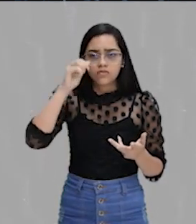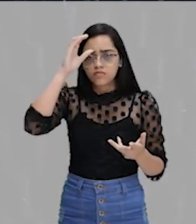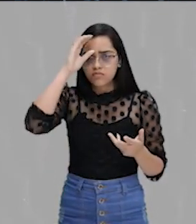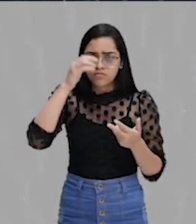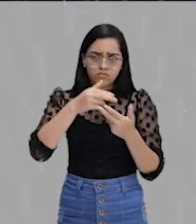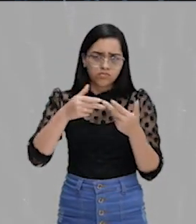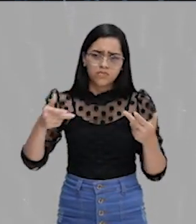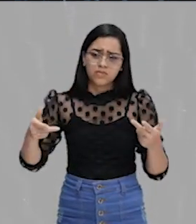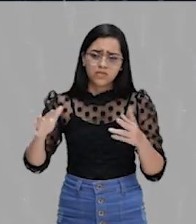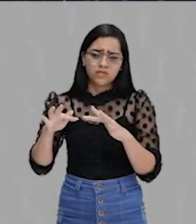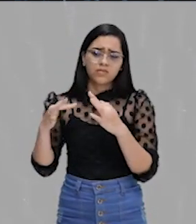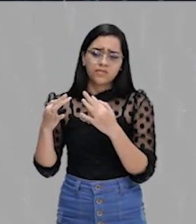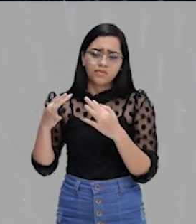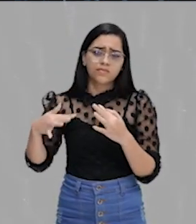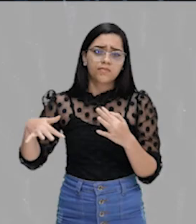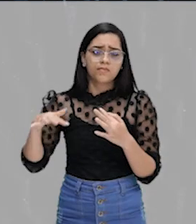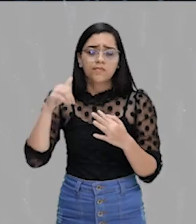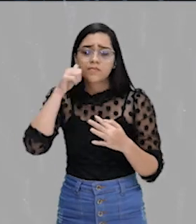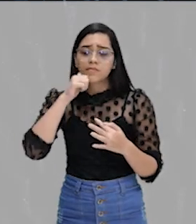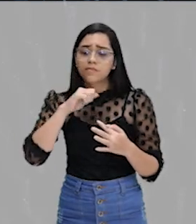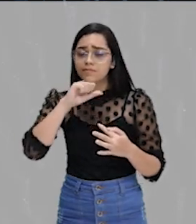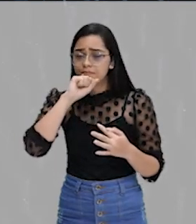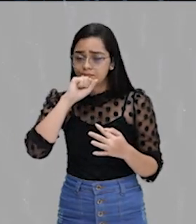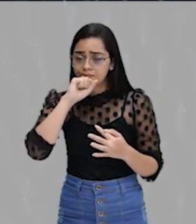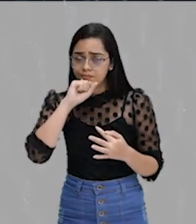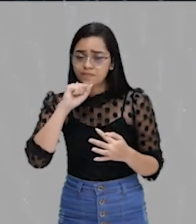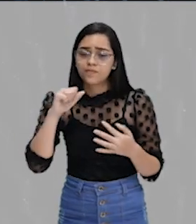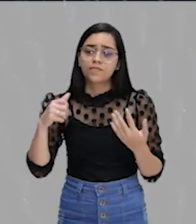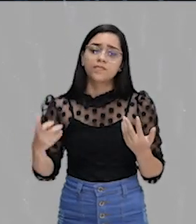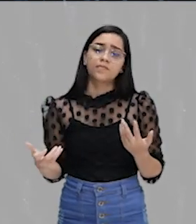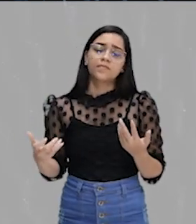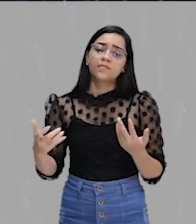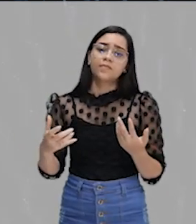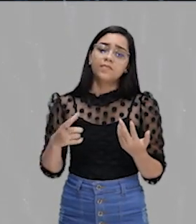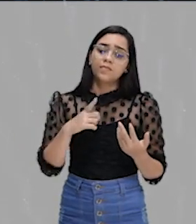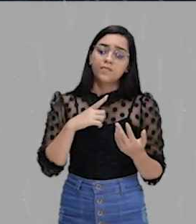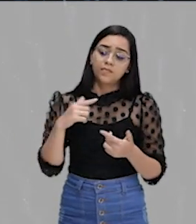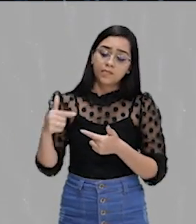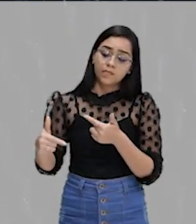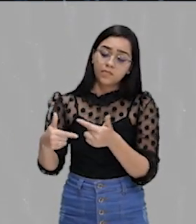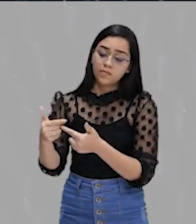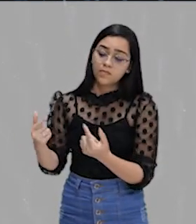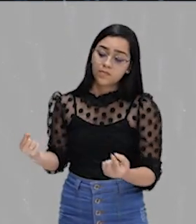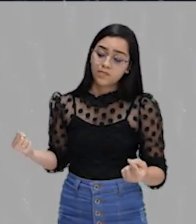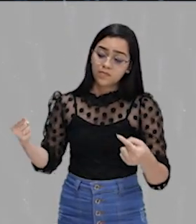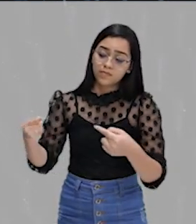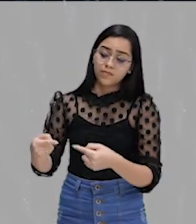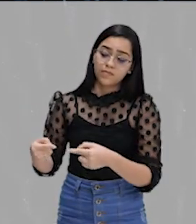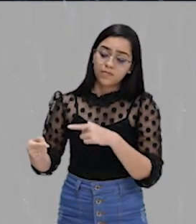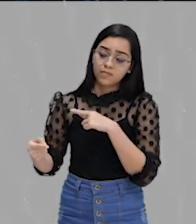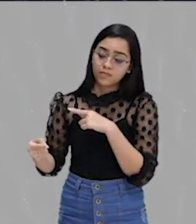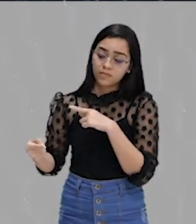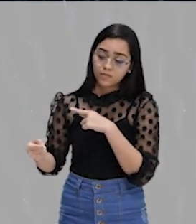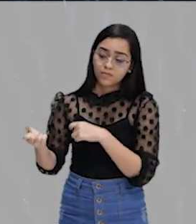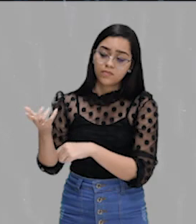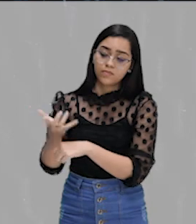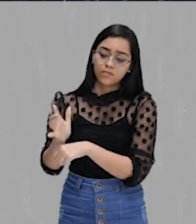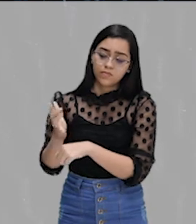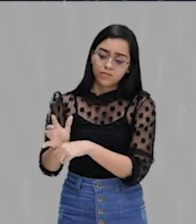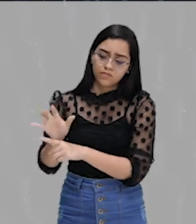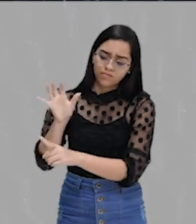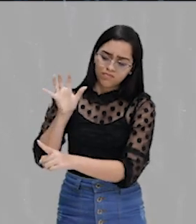parentes, as mães da Praça de Maio, né, que justamente lutam contra ações